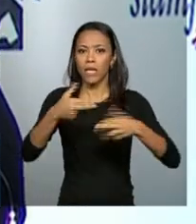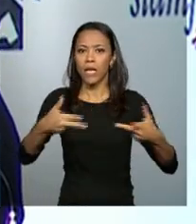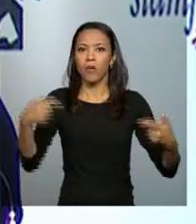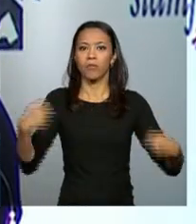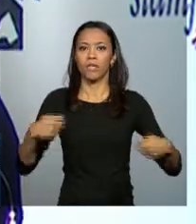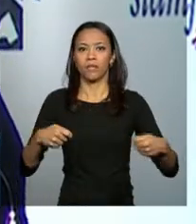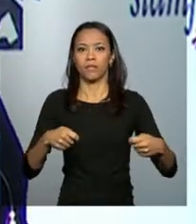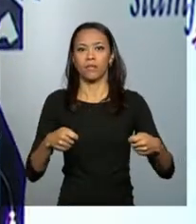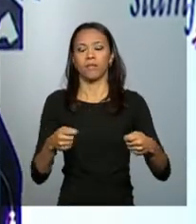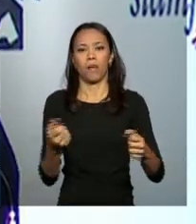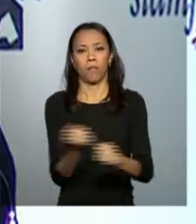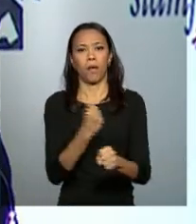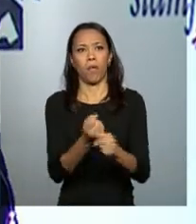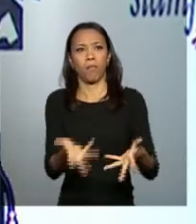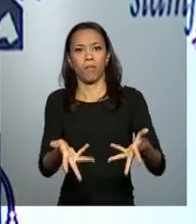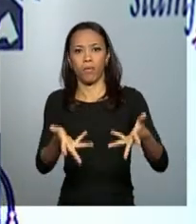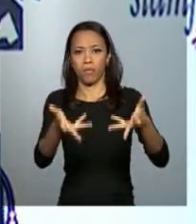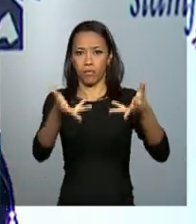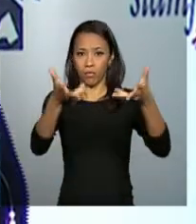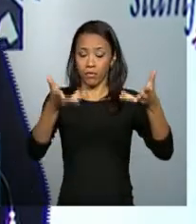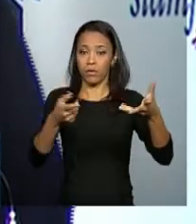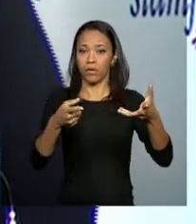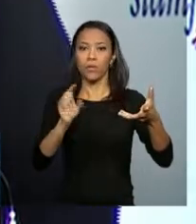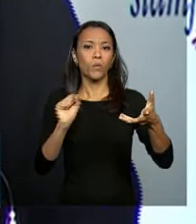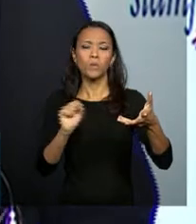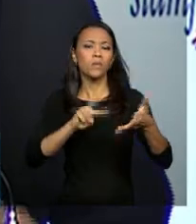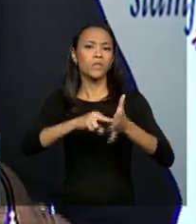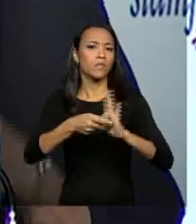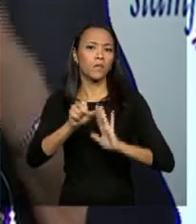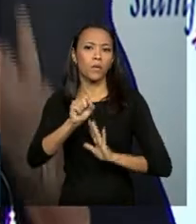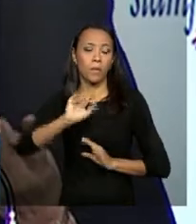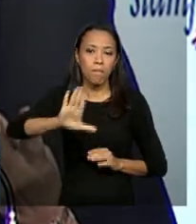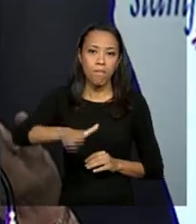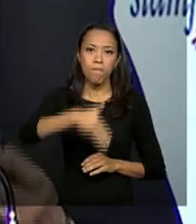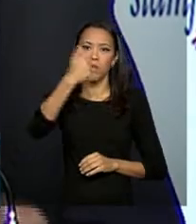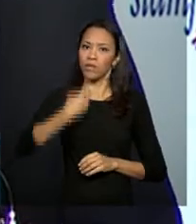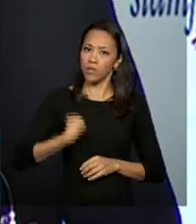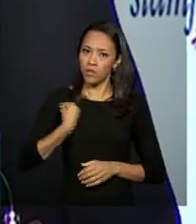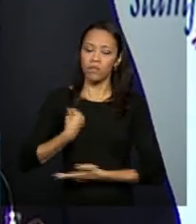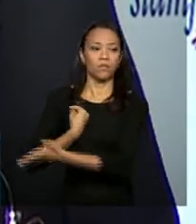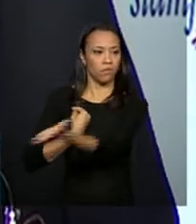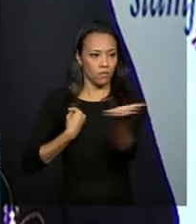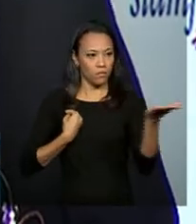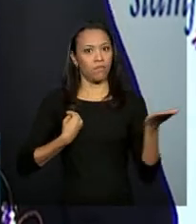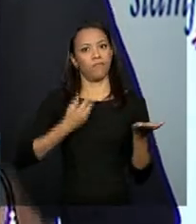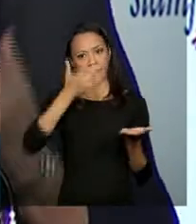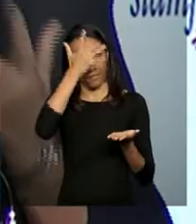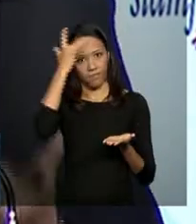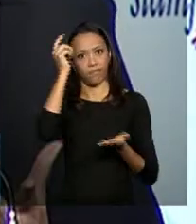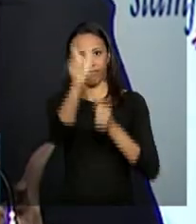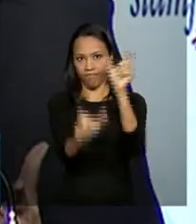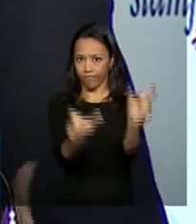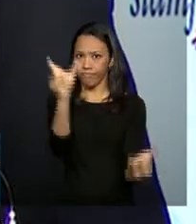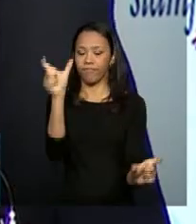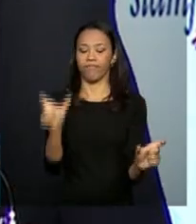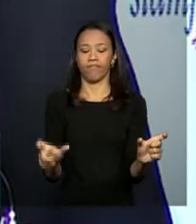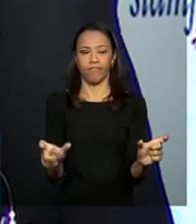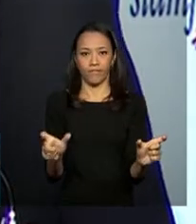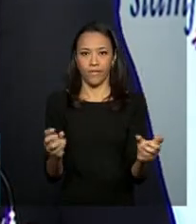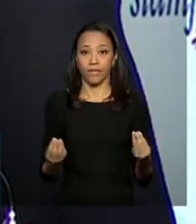construção. Significam melhoria de vida das pessoas, mais